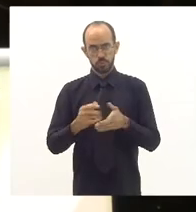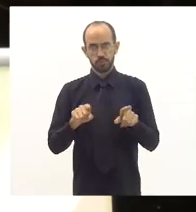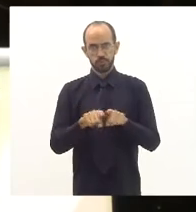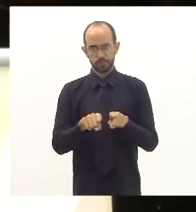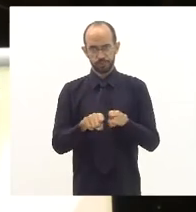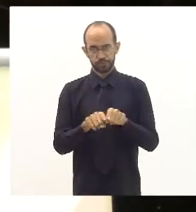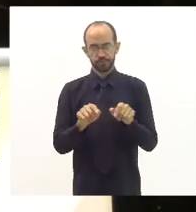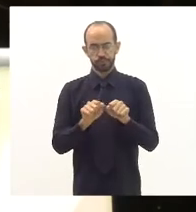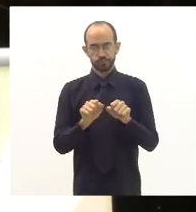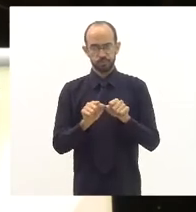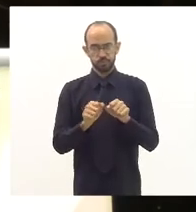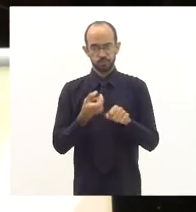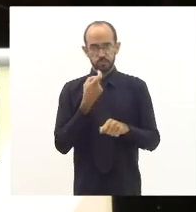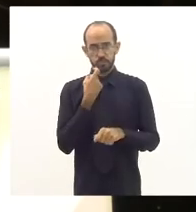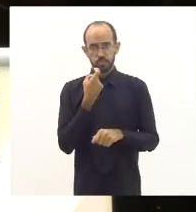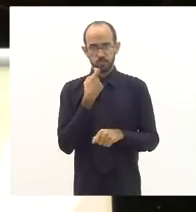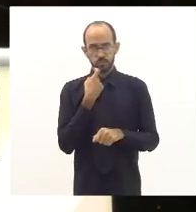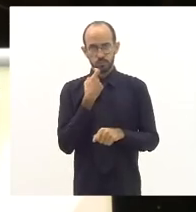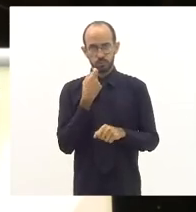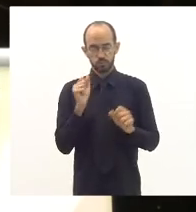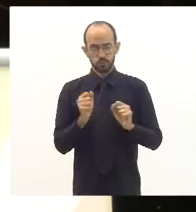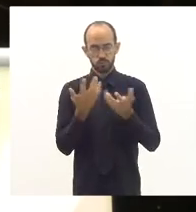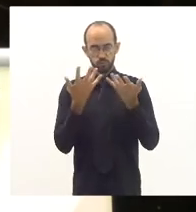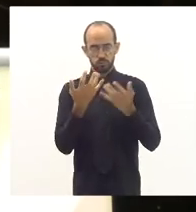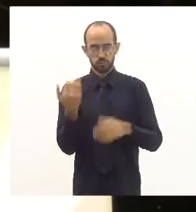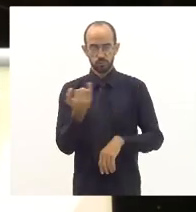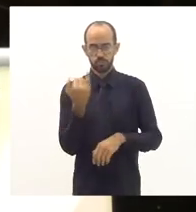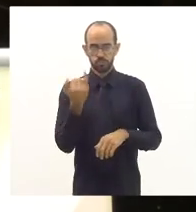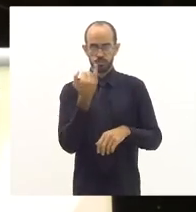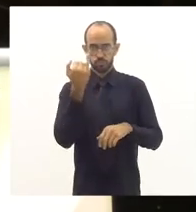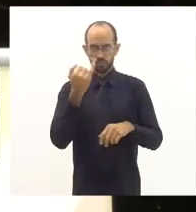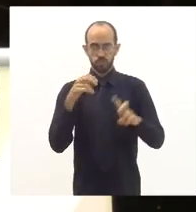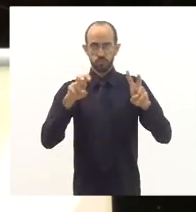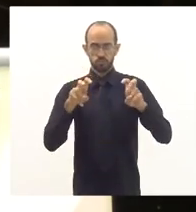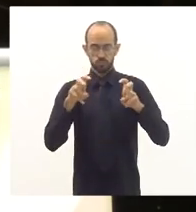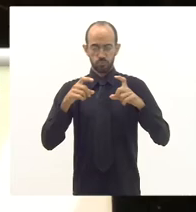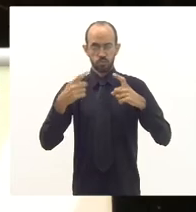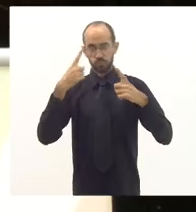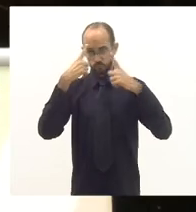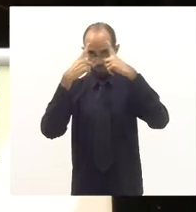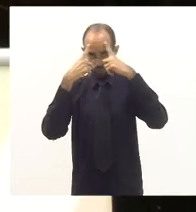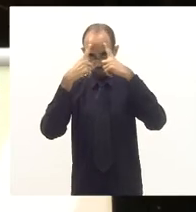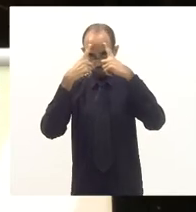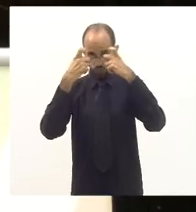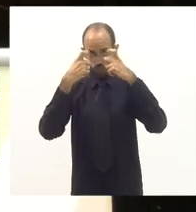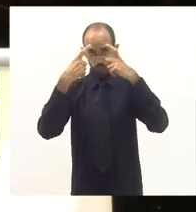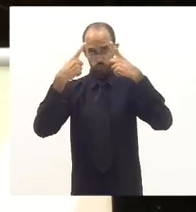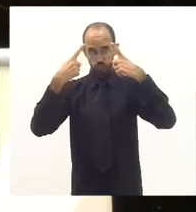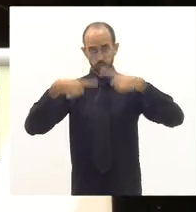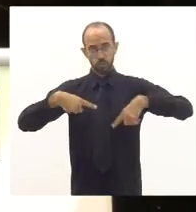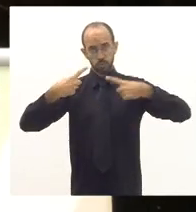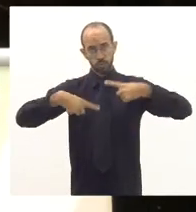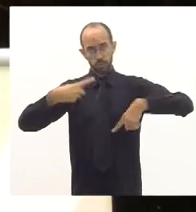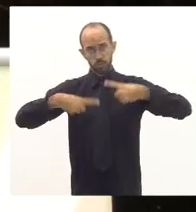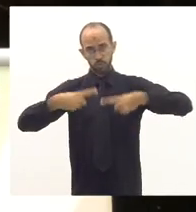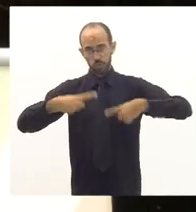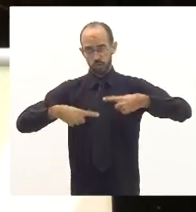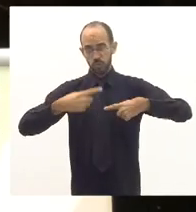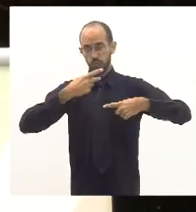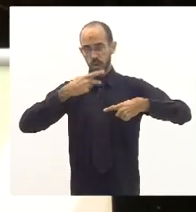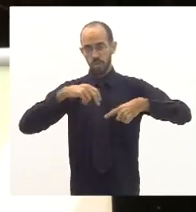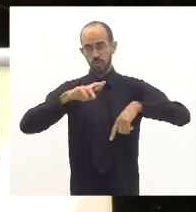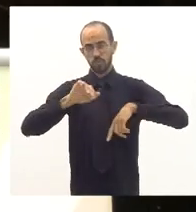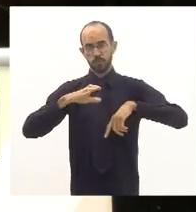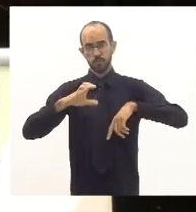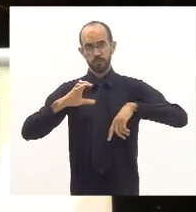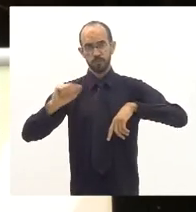na sexta-feira, um evento que foi importante sobre violência política, abordando a questão raça